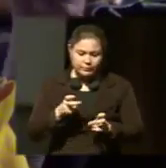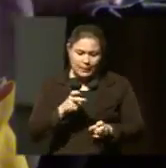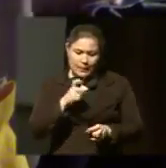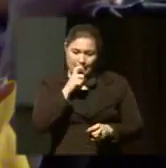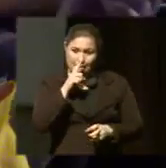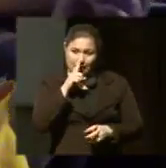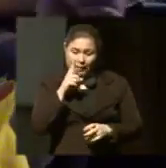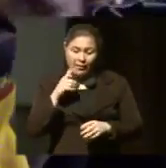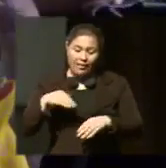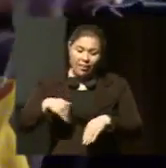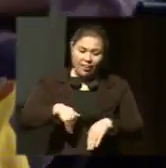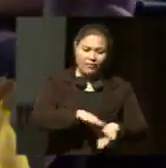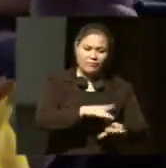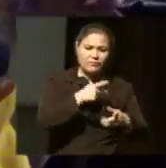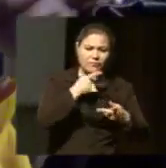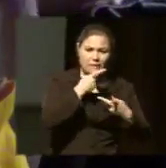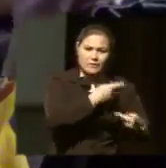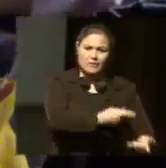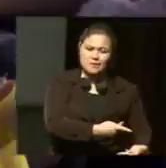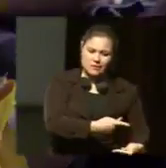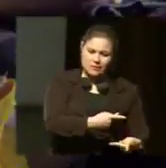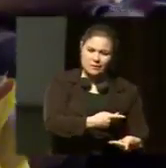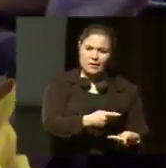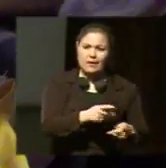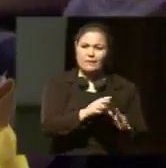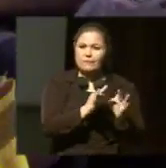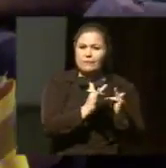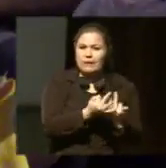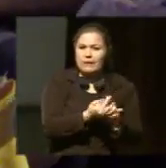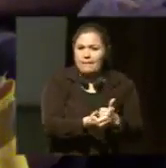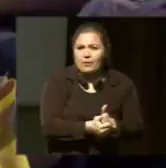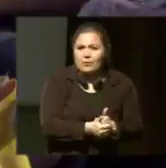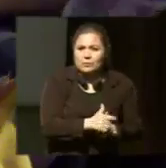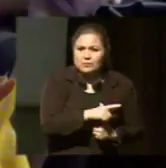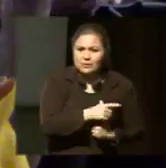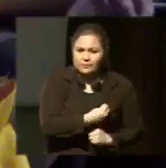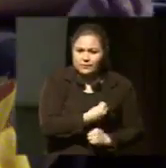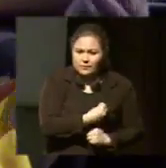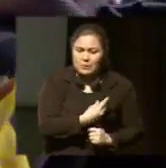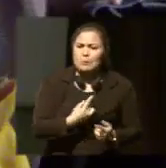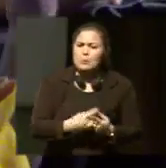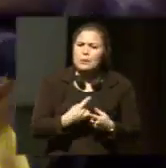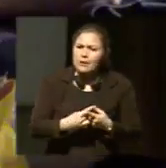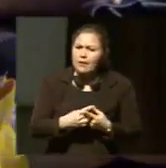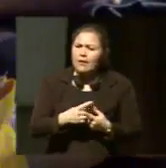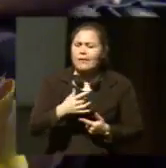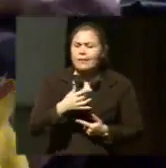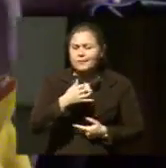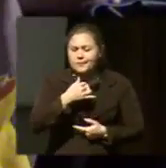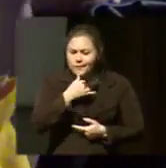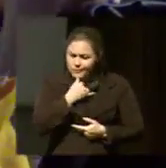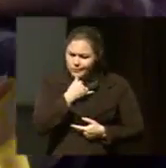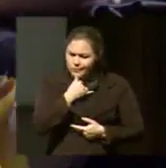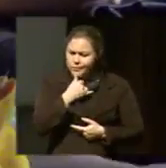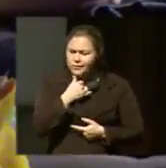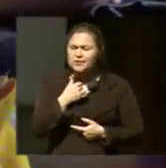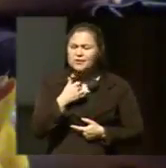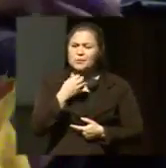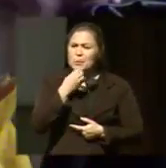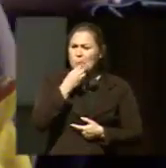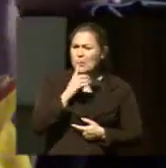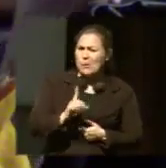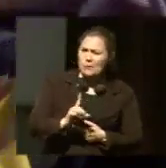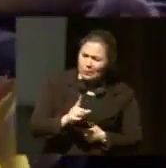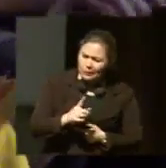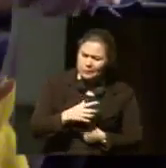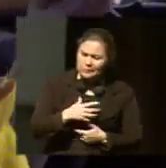levando crianças para visitar parentes próximos que estejam lá. Por quê? É triste, é desagradável,